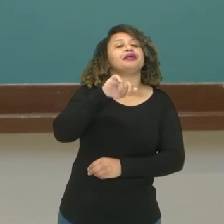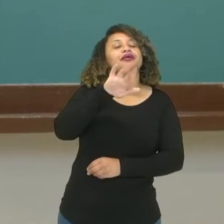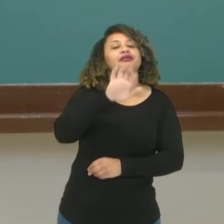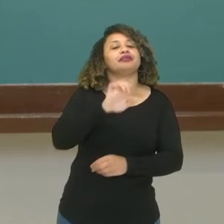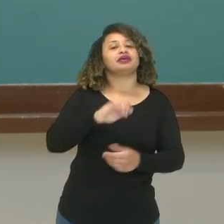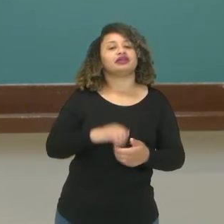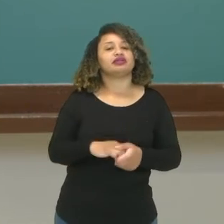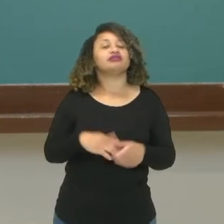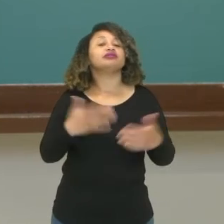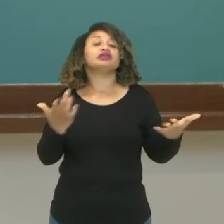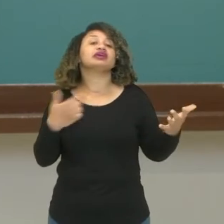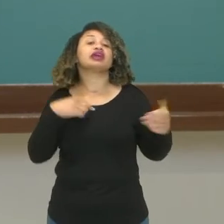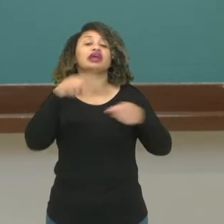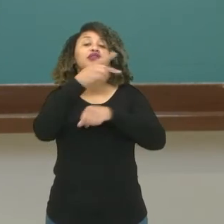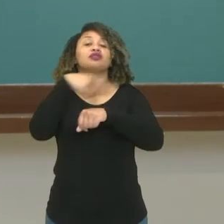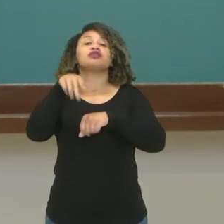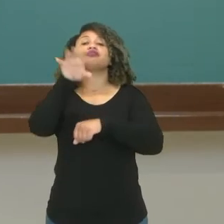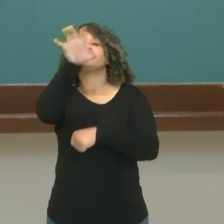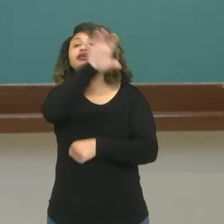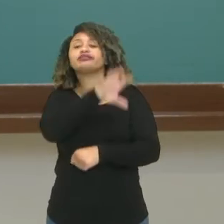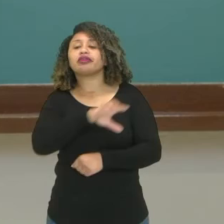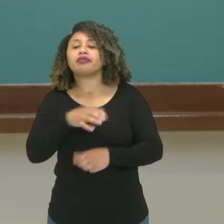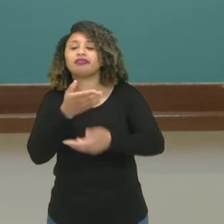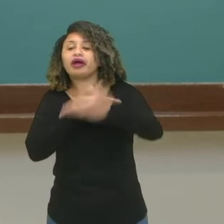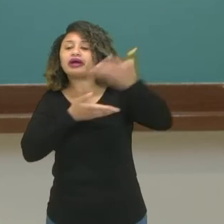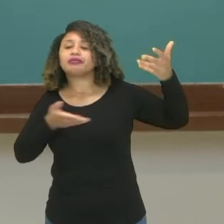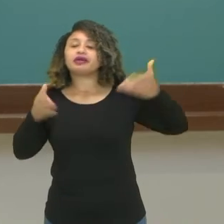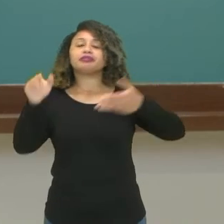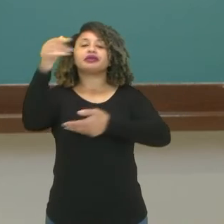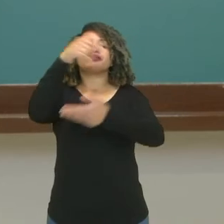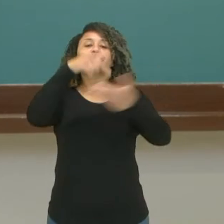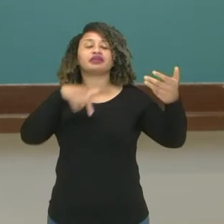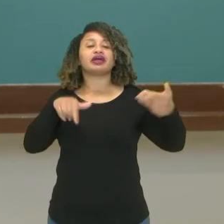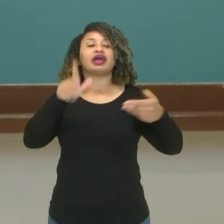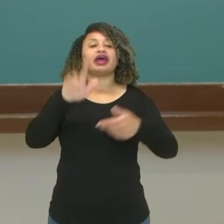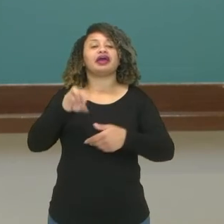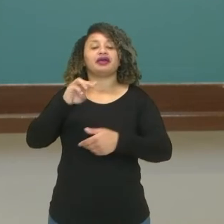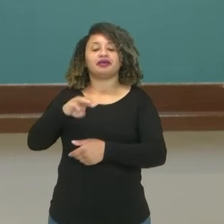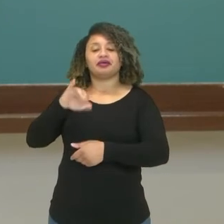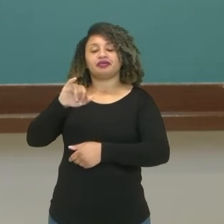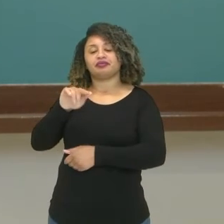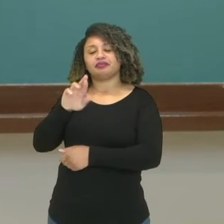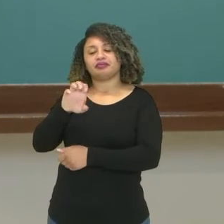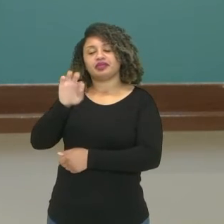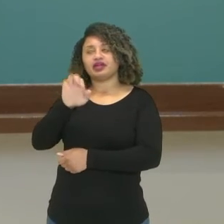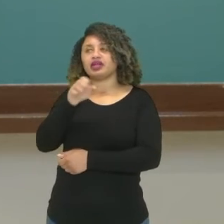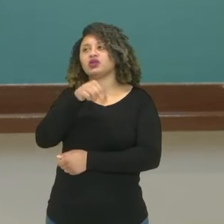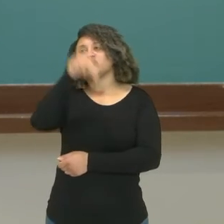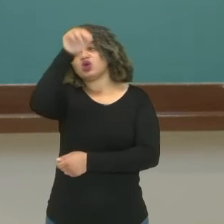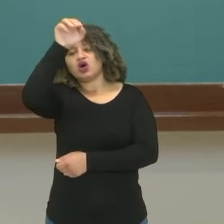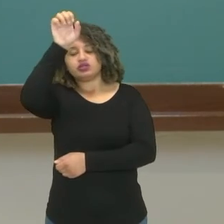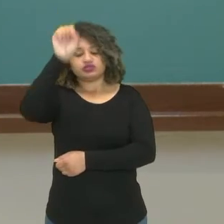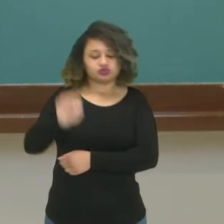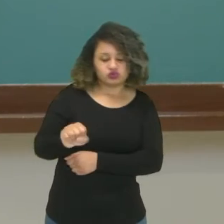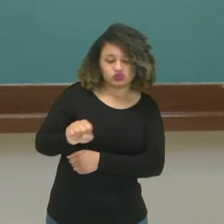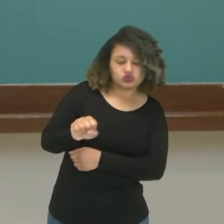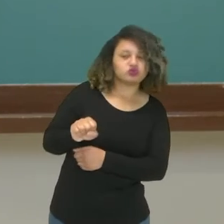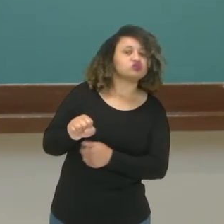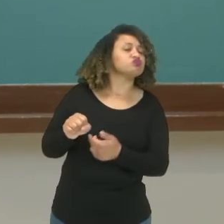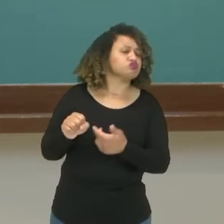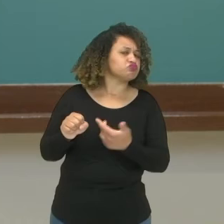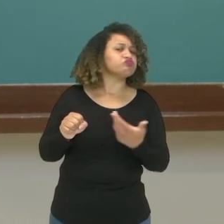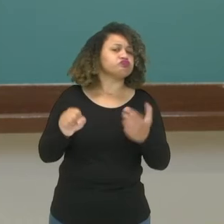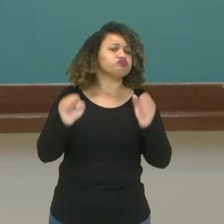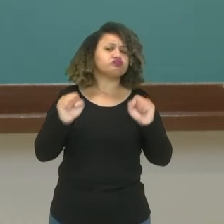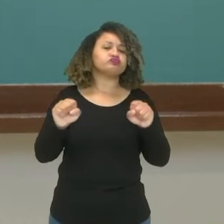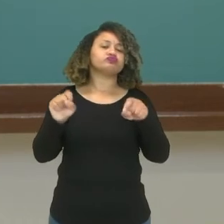por dentro do país, prof? Como é que chama? São os migrantes. Eu vou da região norte para o sul, né?